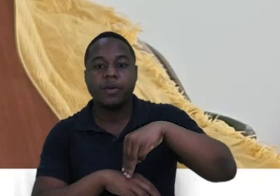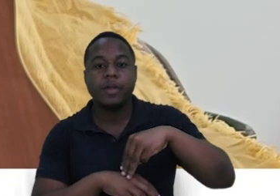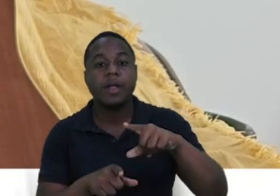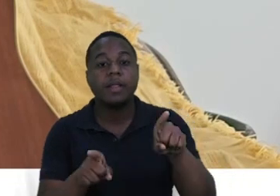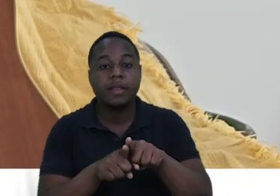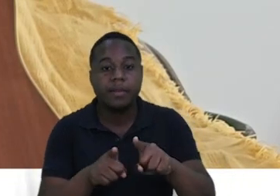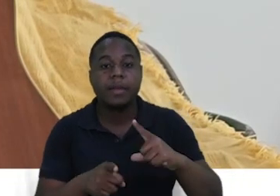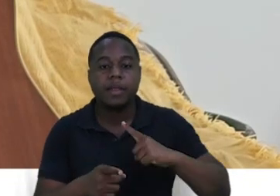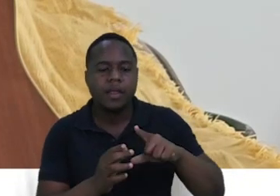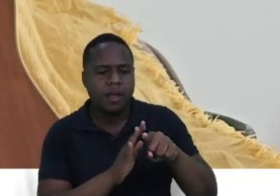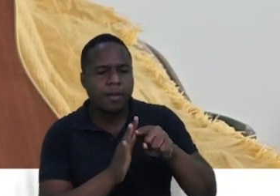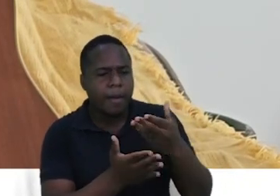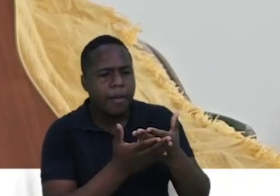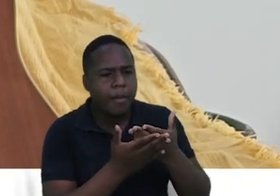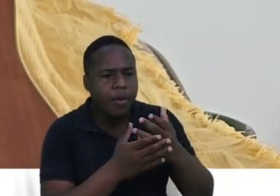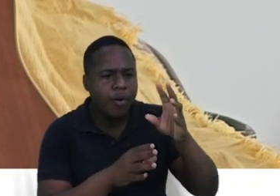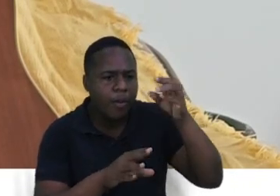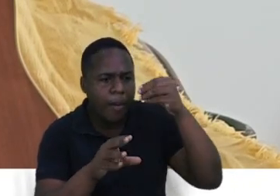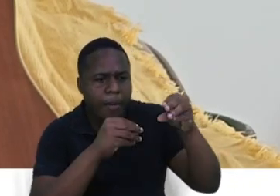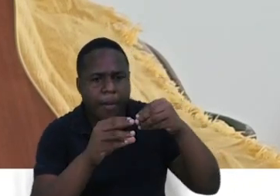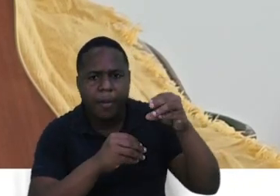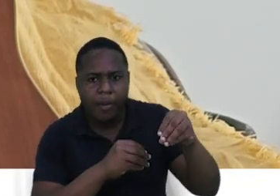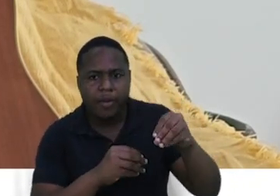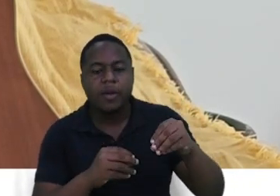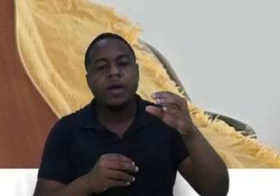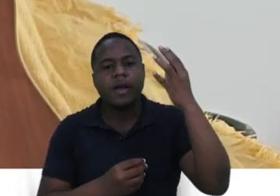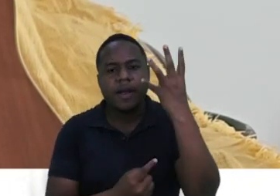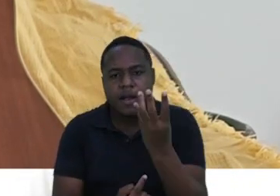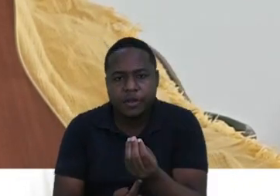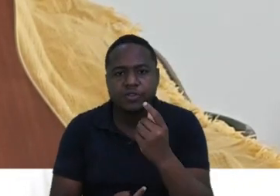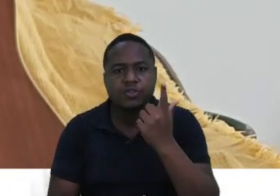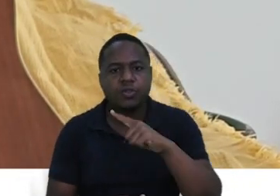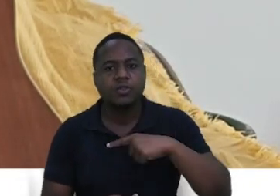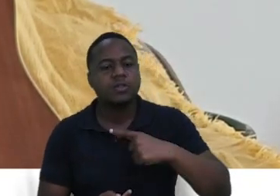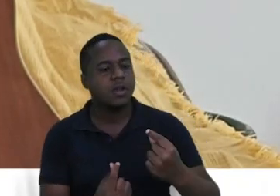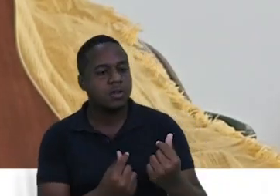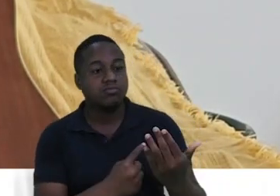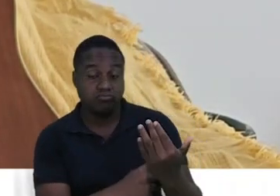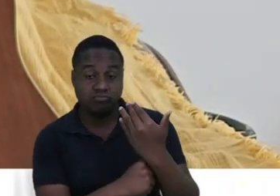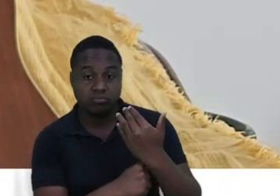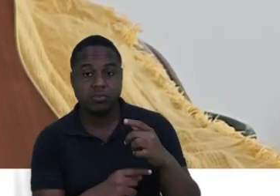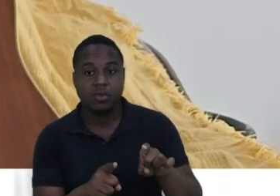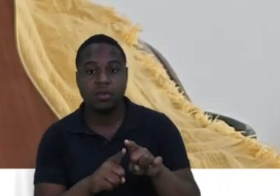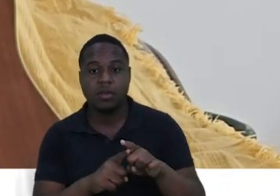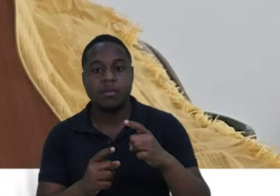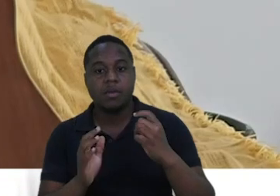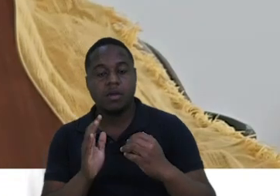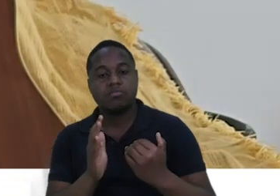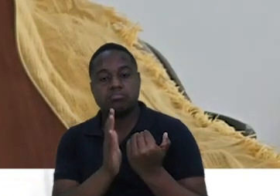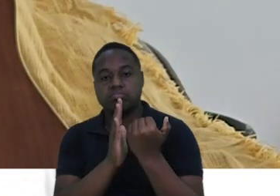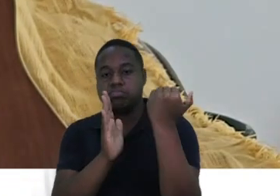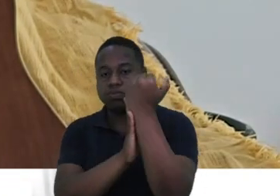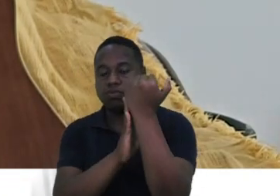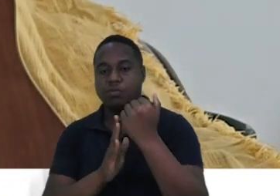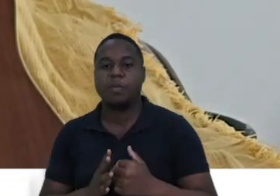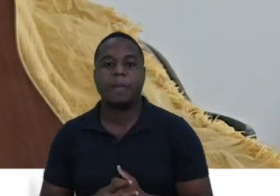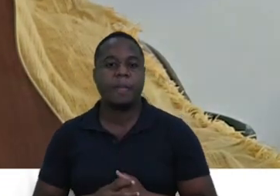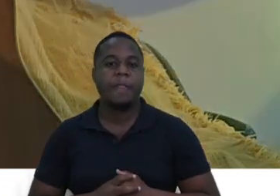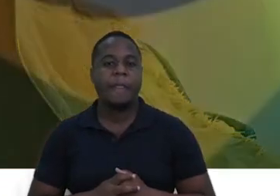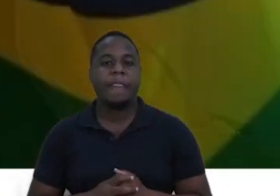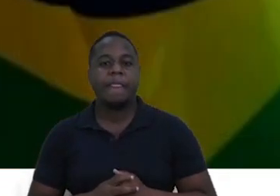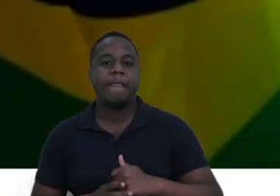países que dê um apreço maior à arte uma forma de conseguir se sustentar ou conseguir alavancar sua carreira. E é por isso que eles